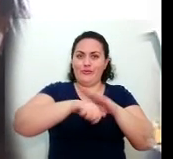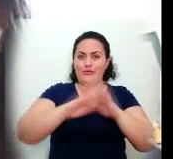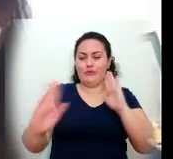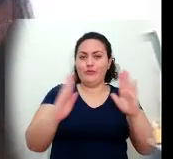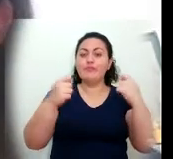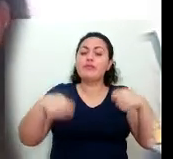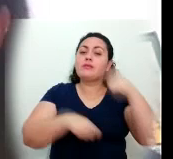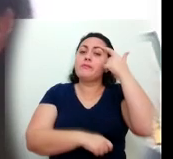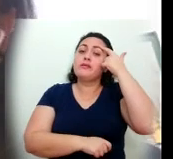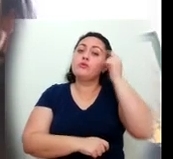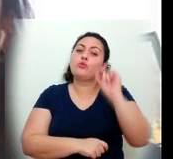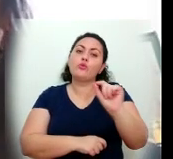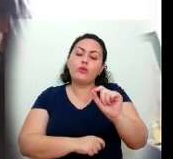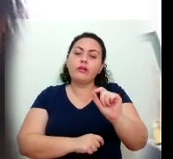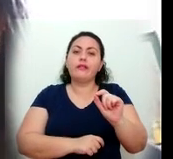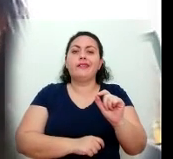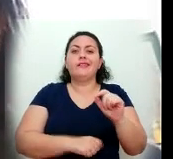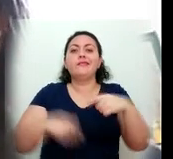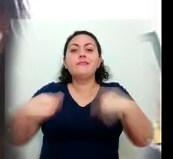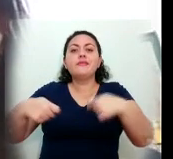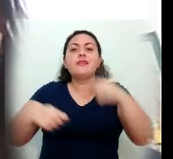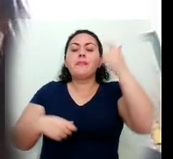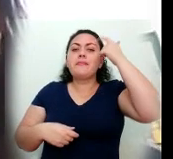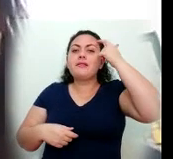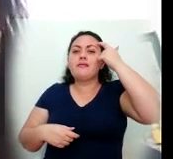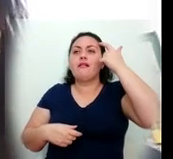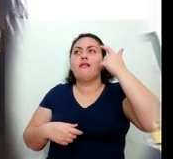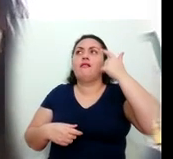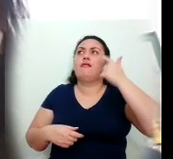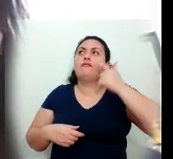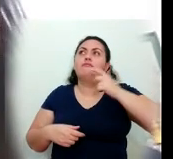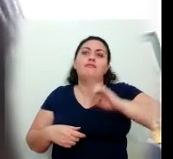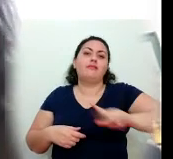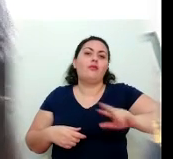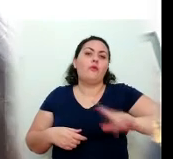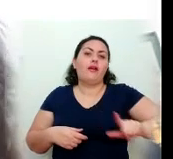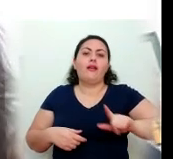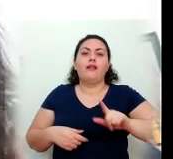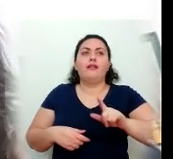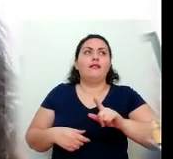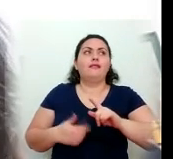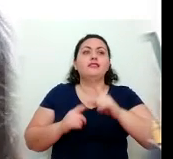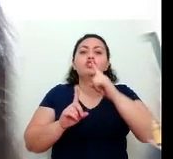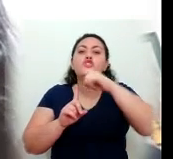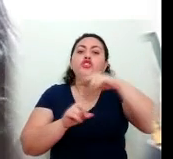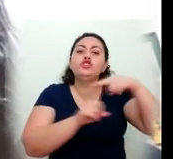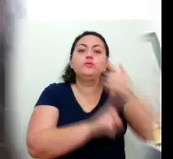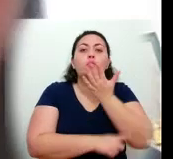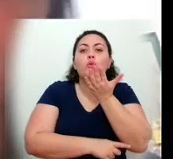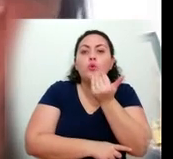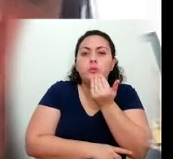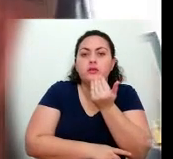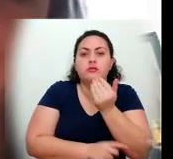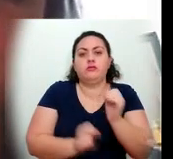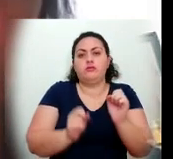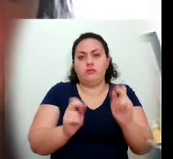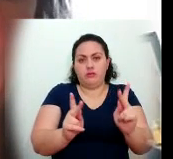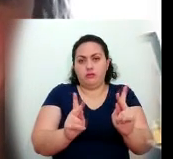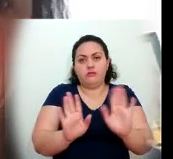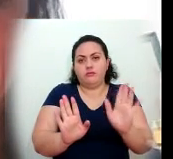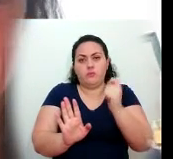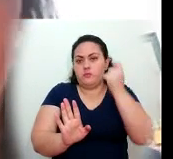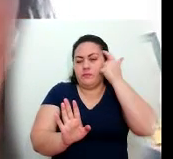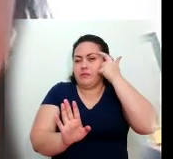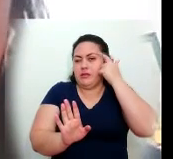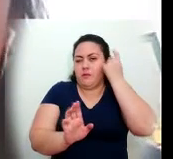talvez pensar um pouco, não tanto assim o que nós comemos necessariamente, mas como nós estamos comendo,